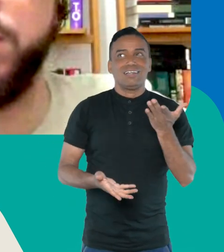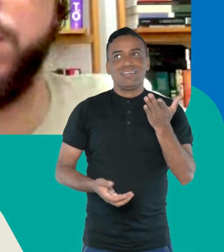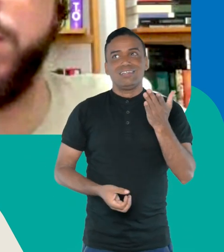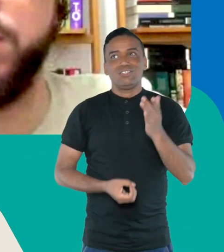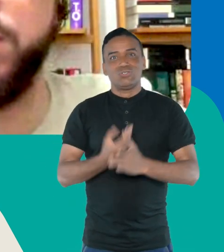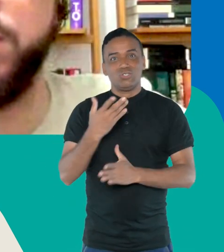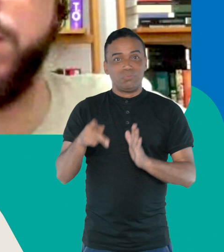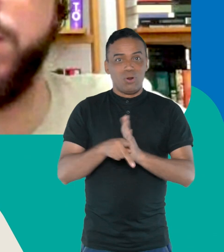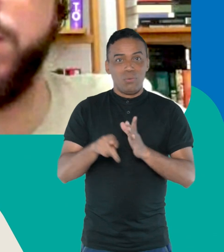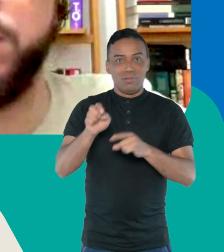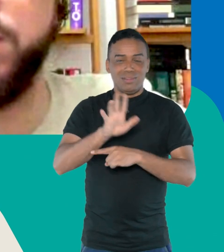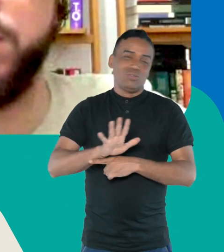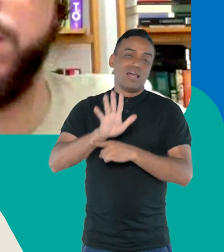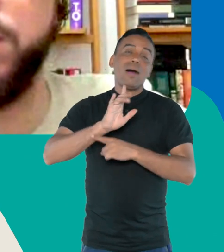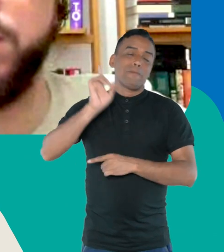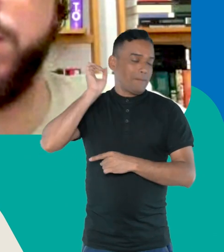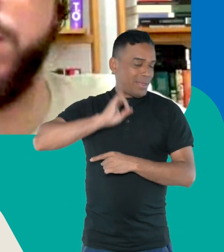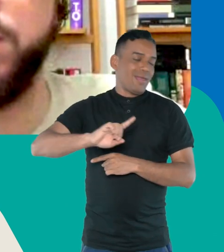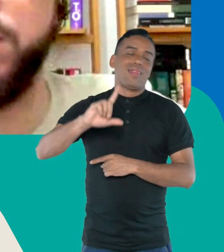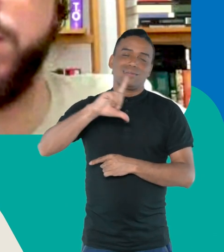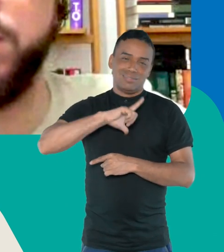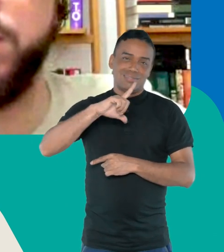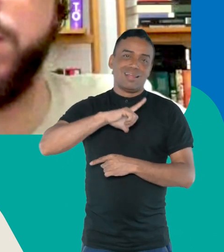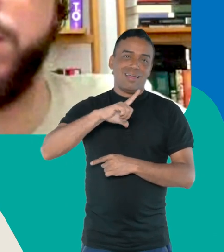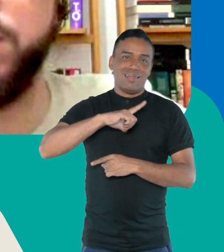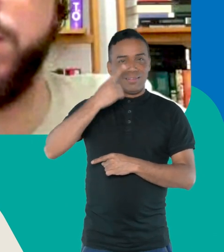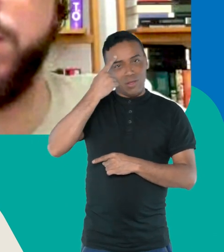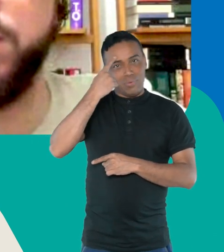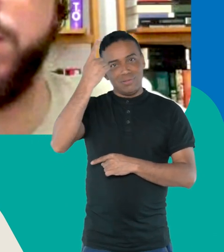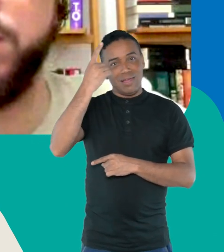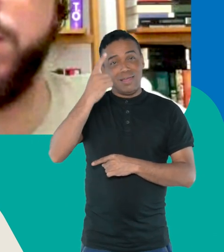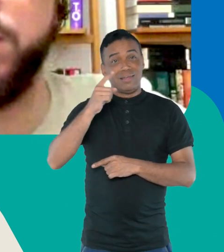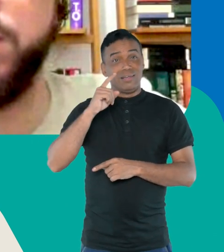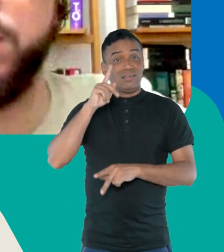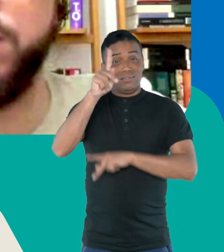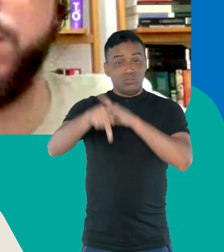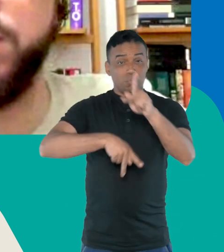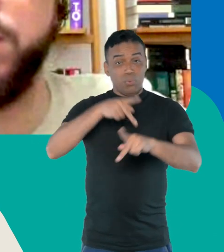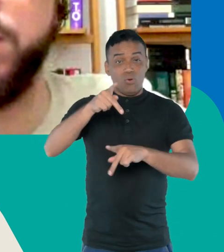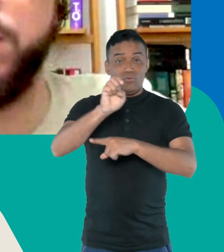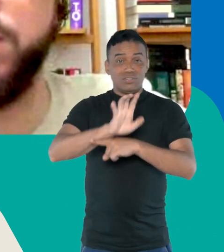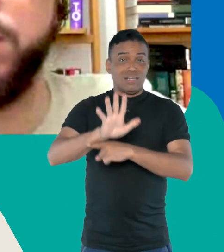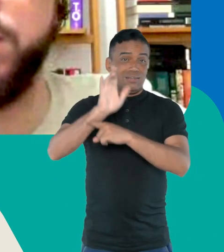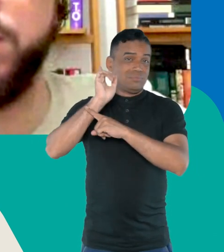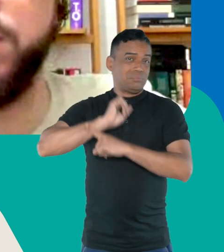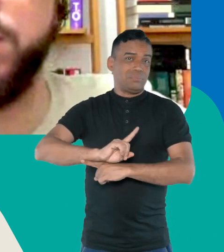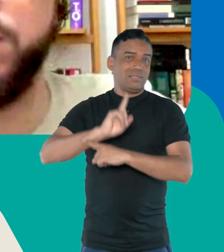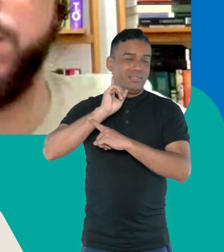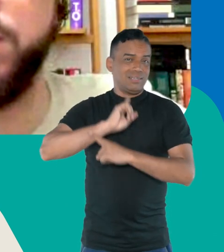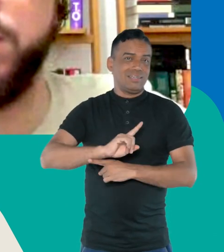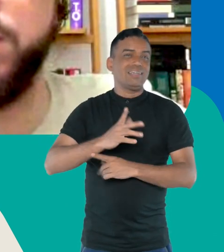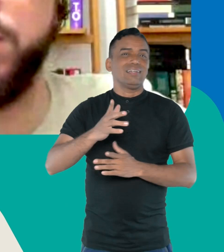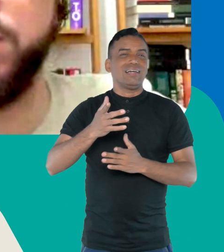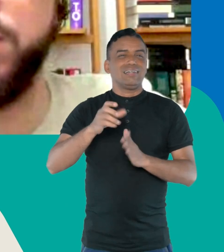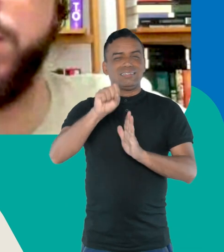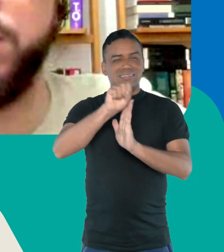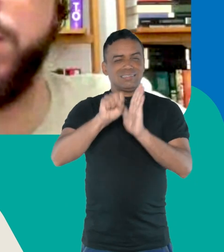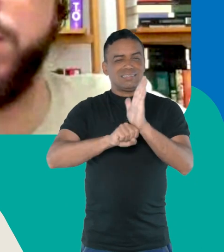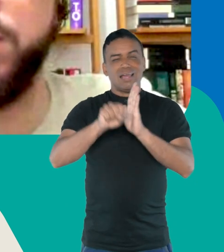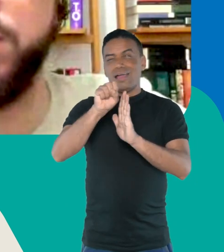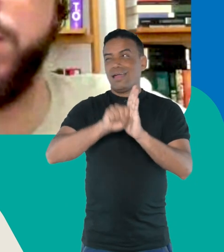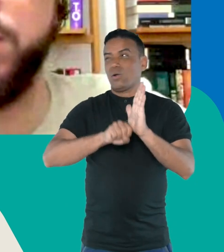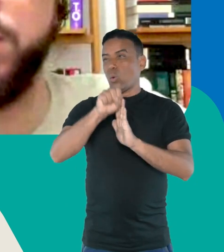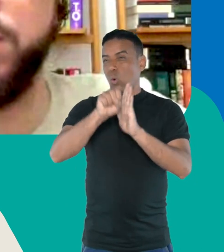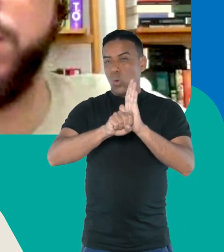do que é Minas Gerais, do que a ideia de nós como povo mineiro, a partir do século, principalmente do século